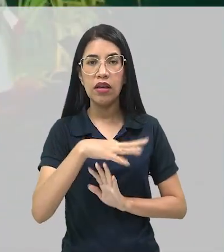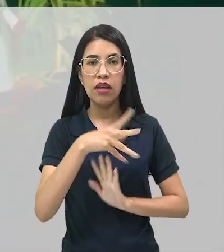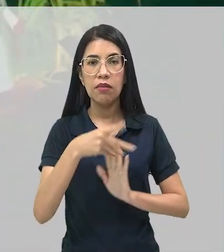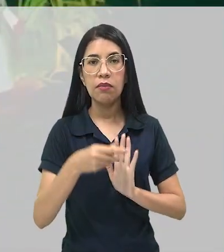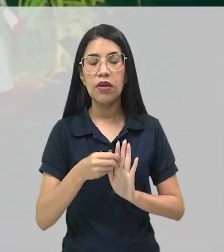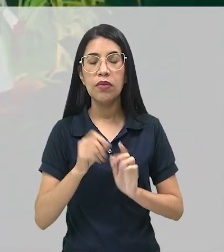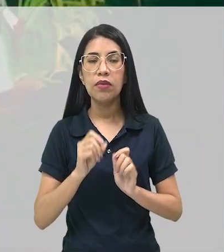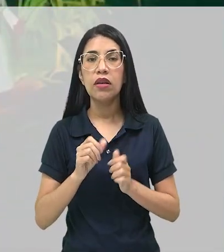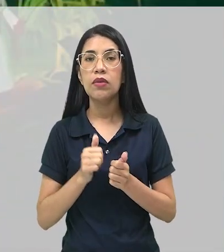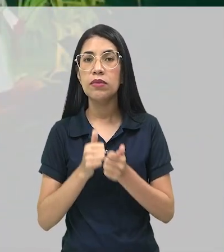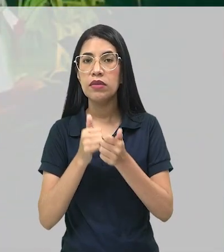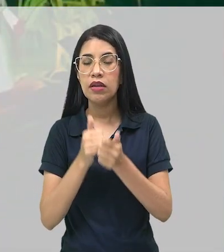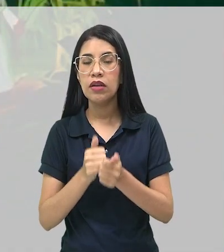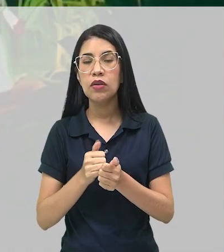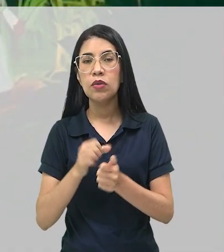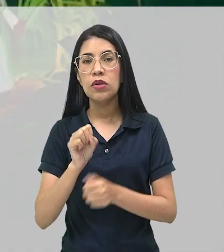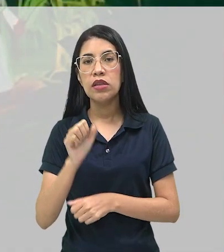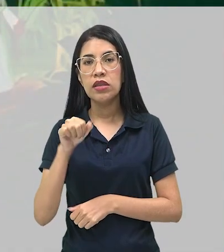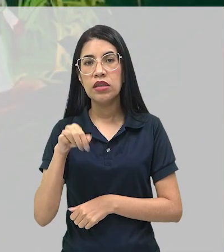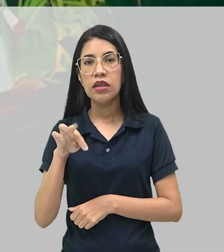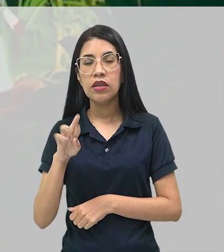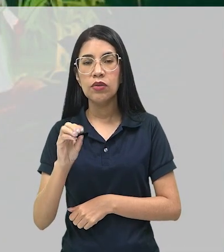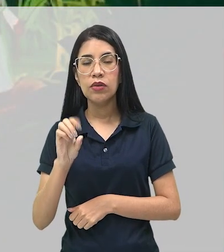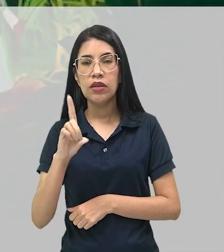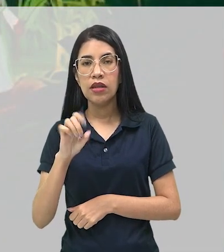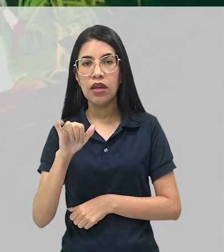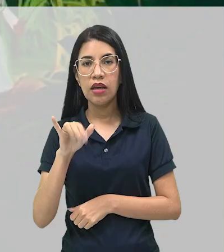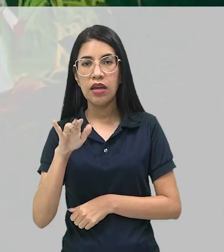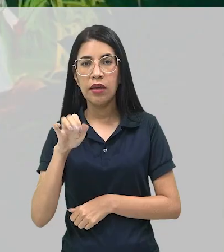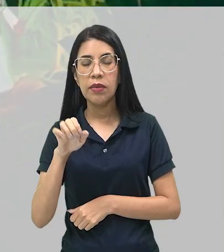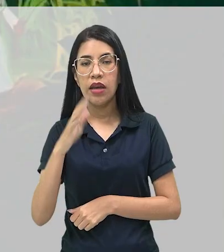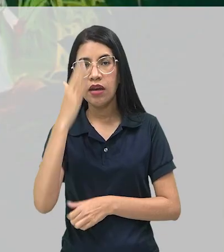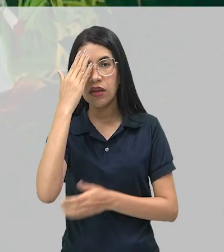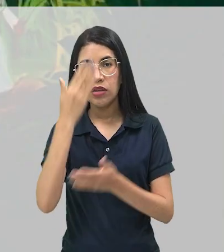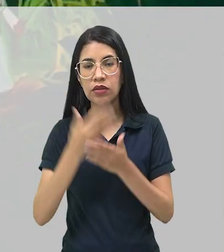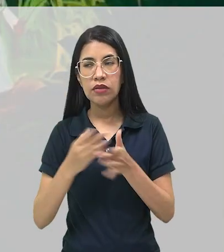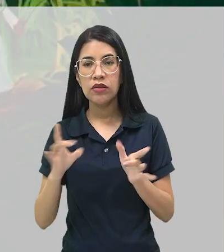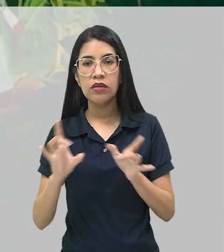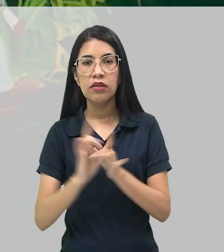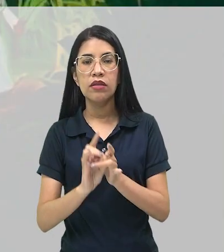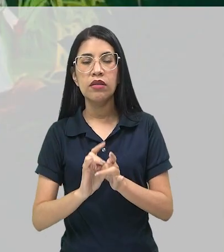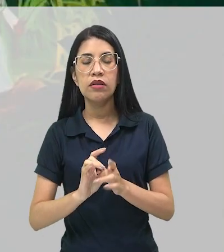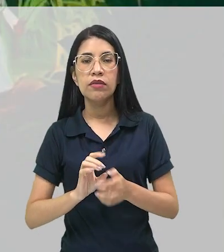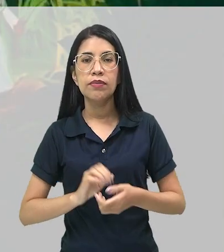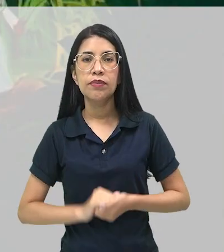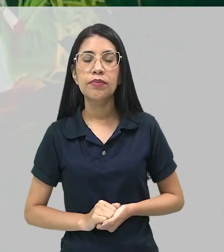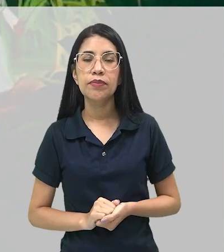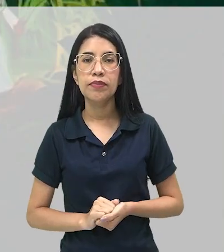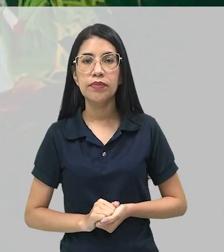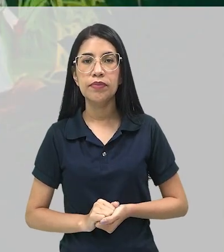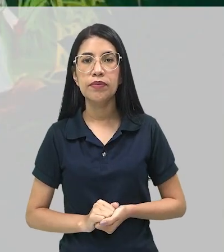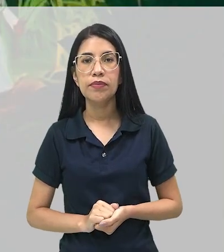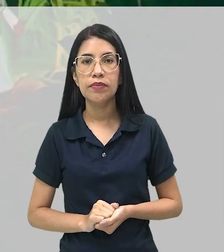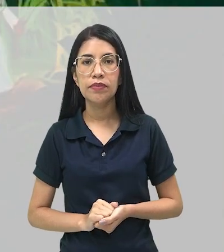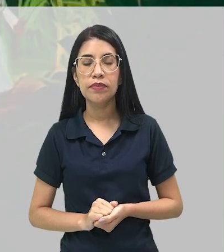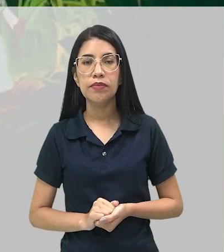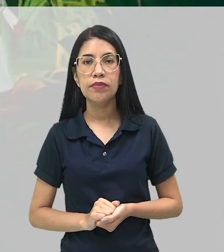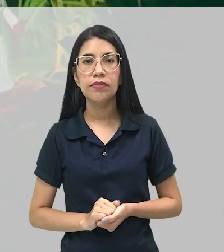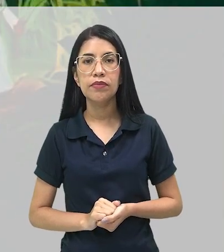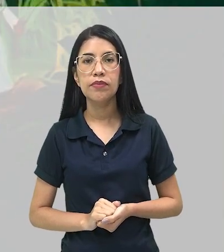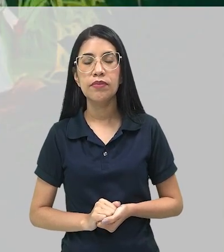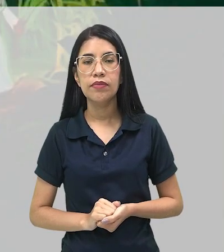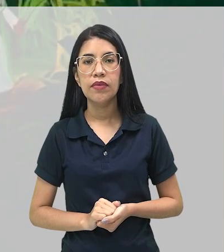os seguidores do Santo Daime acreditam na conexão com a natureza e o uso da bebida sagrada, o